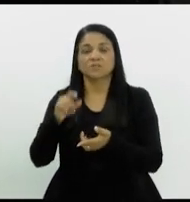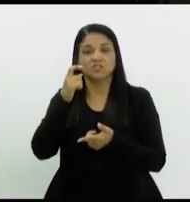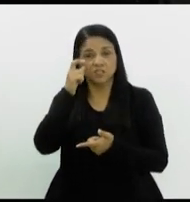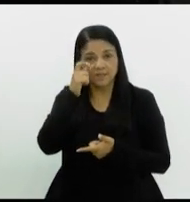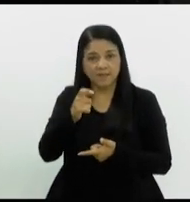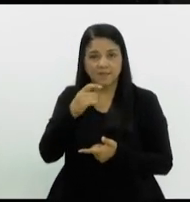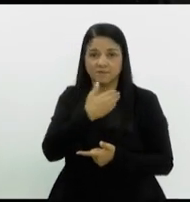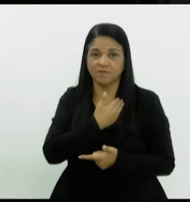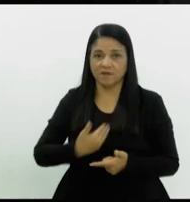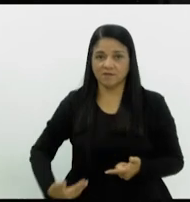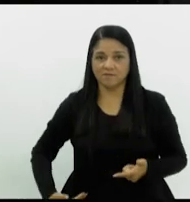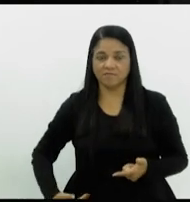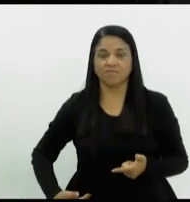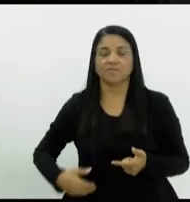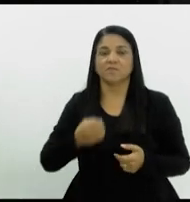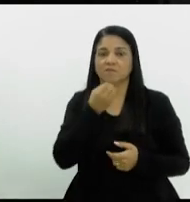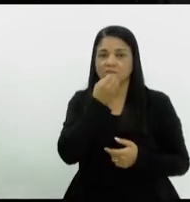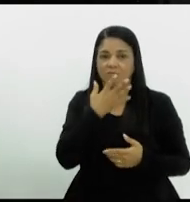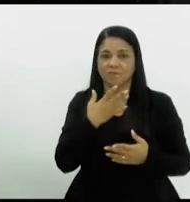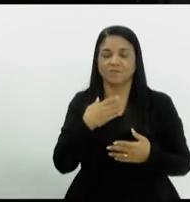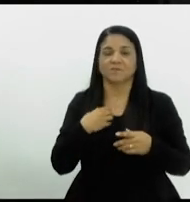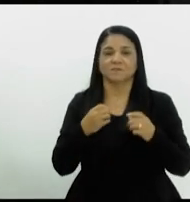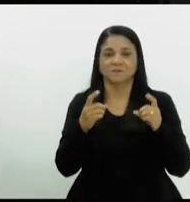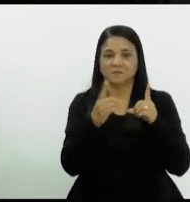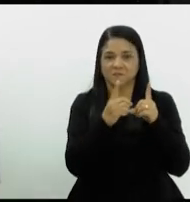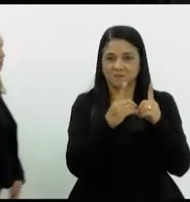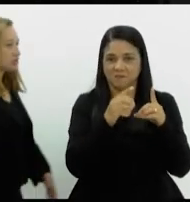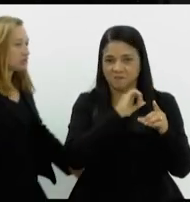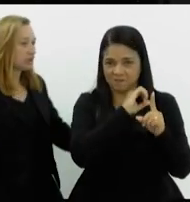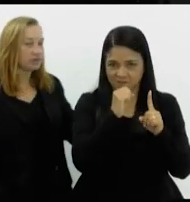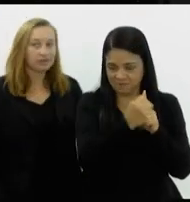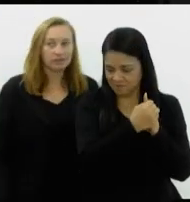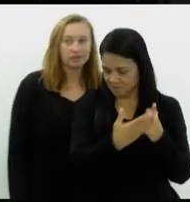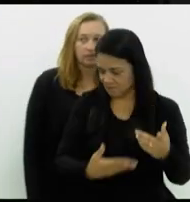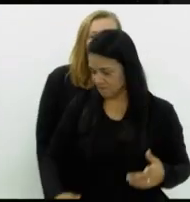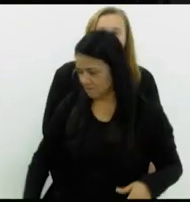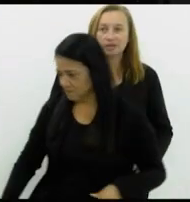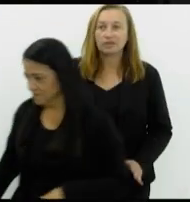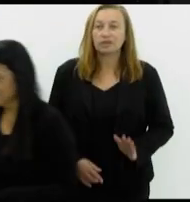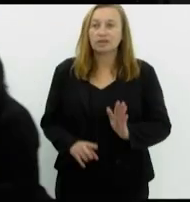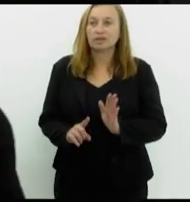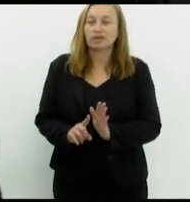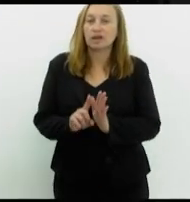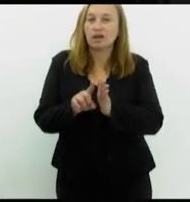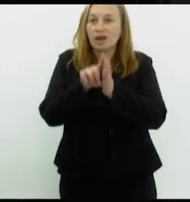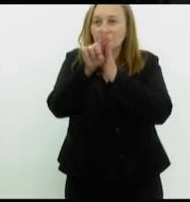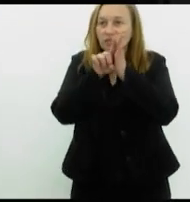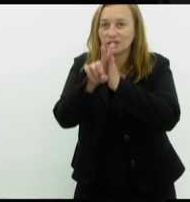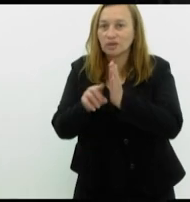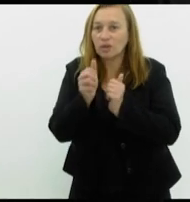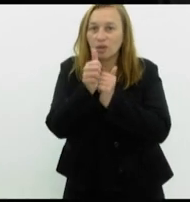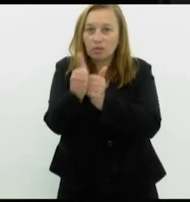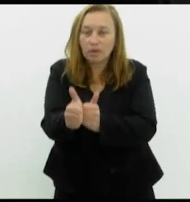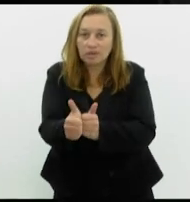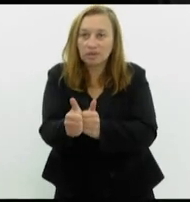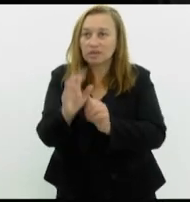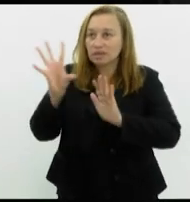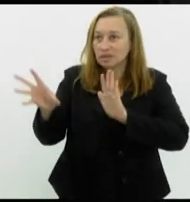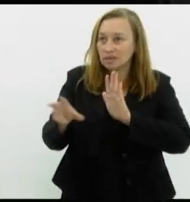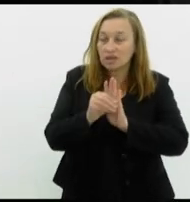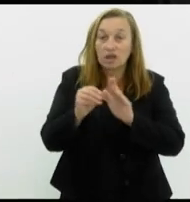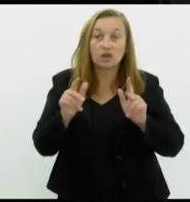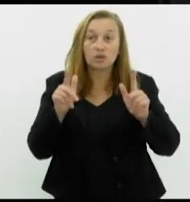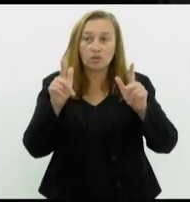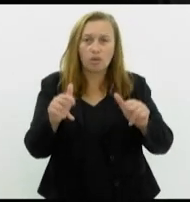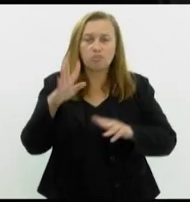público e promovam o bem-estar social. A fiscalização e o acompanhamento da execução dessas emendas são